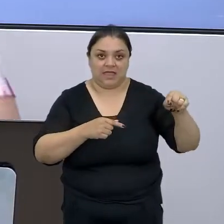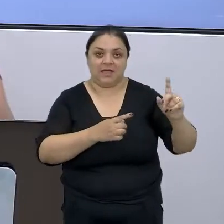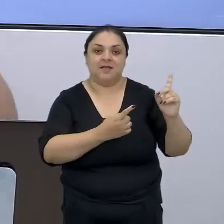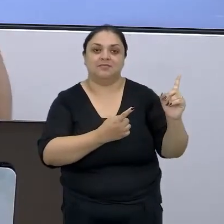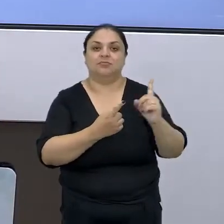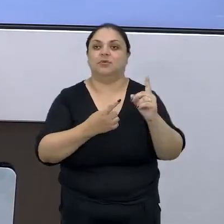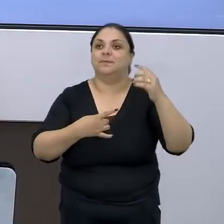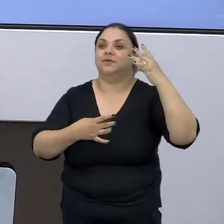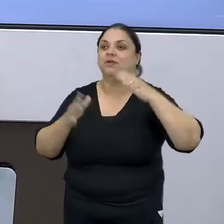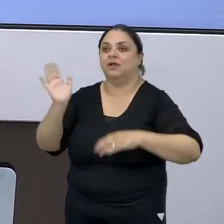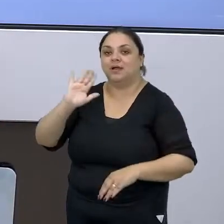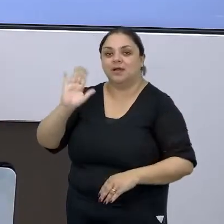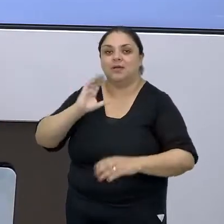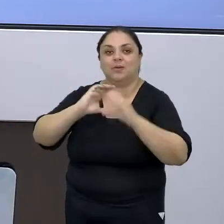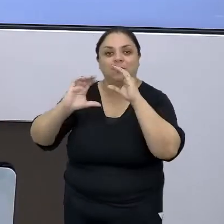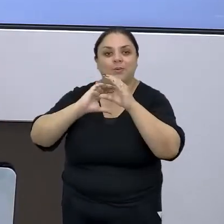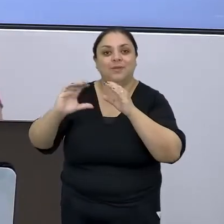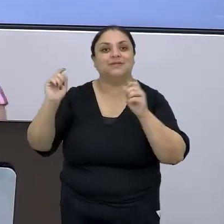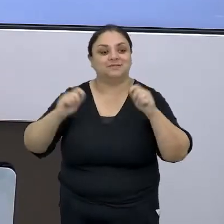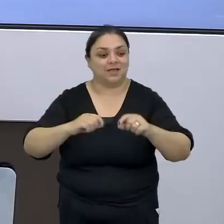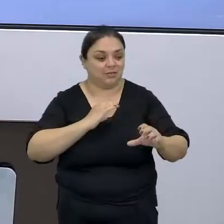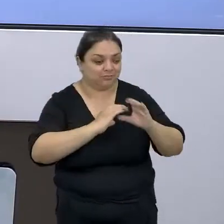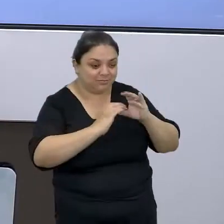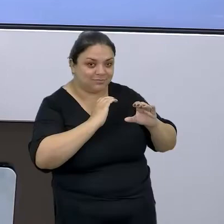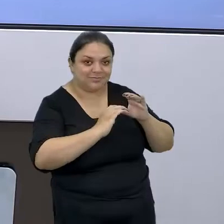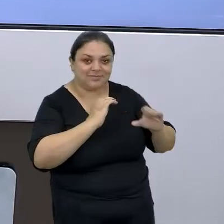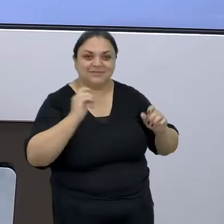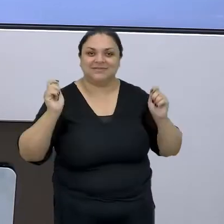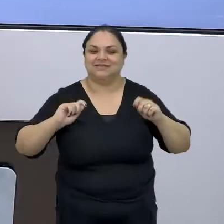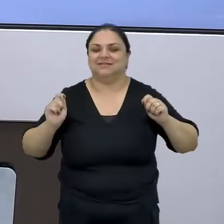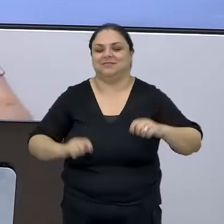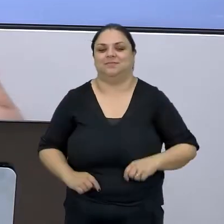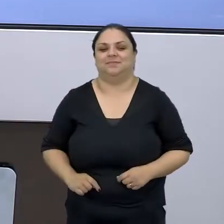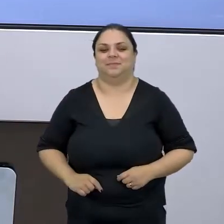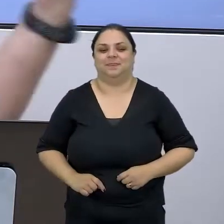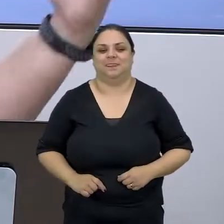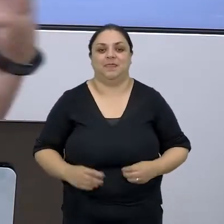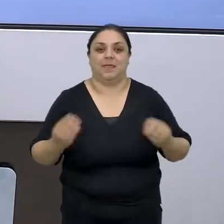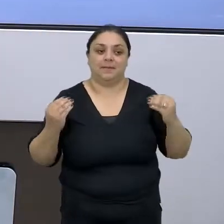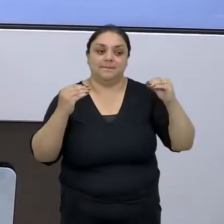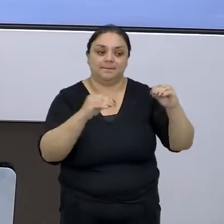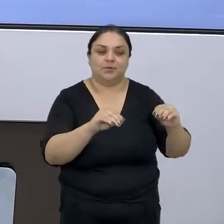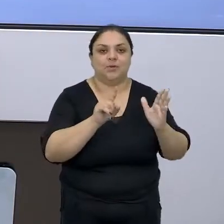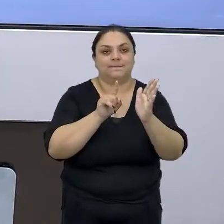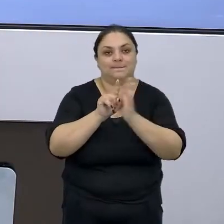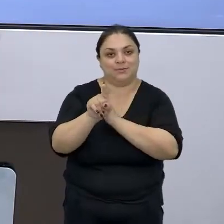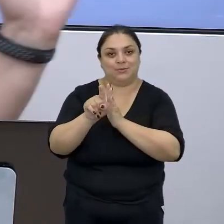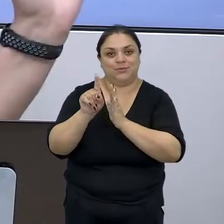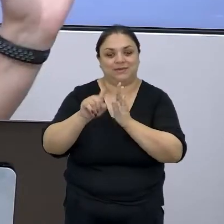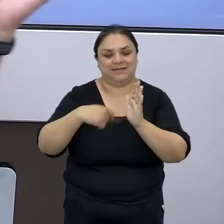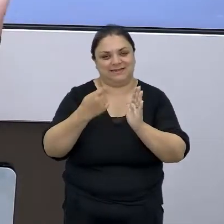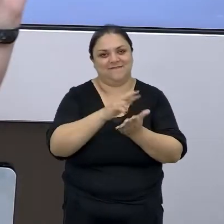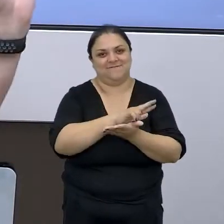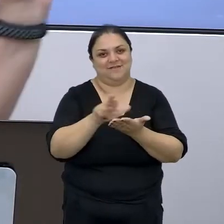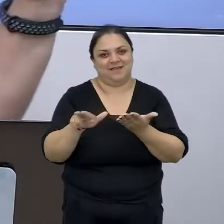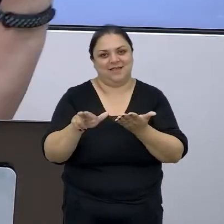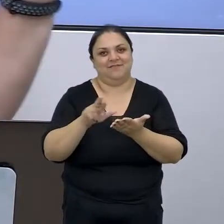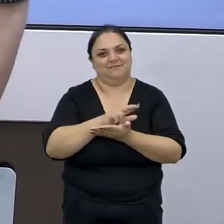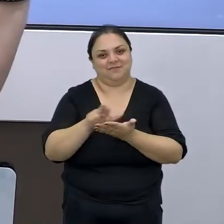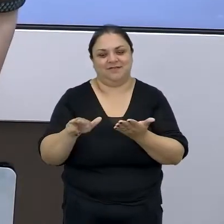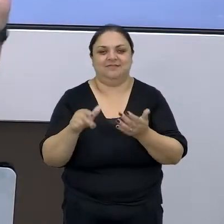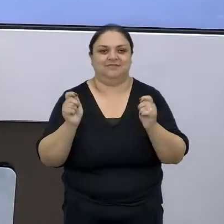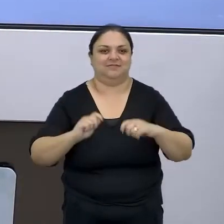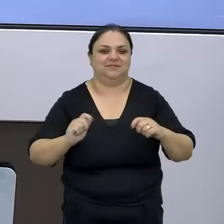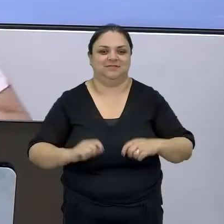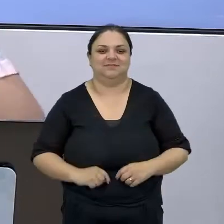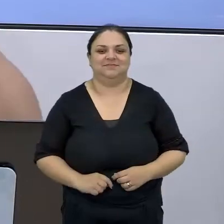no computador, o usuário, que a gente chama aí, a Sim. pessoa que está no computador. Então, eu vou jogar uma pergunta. Então, eu estou criando aí, né, uma variável. A pessoa, não é nenhuma variável, tá? Mas